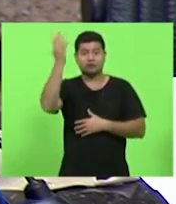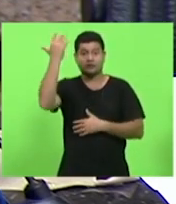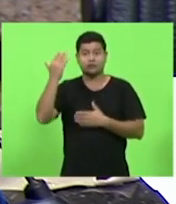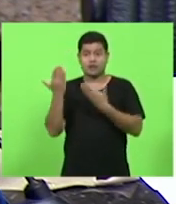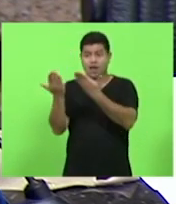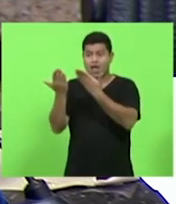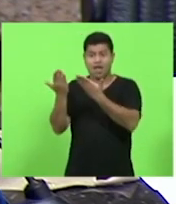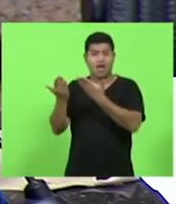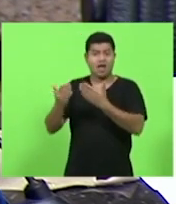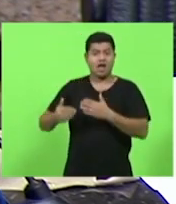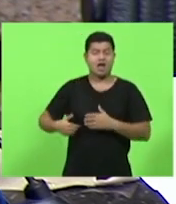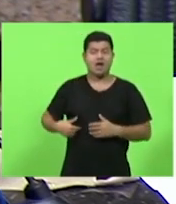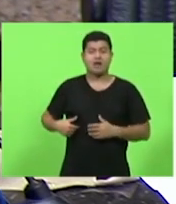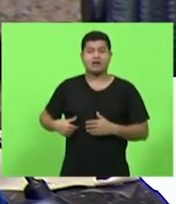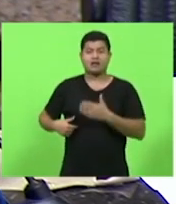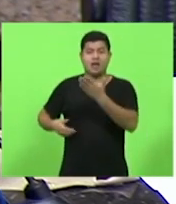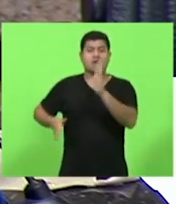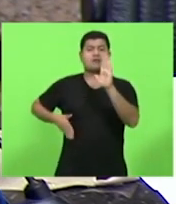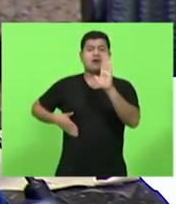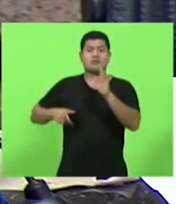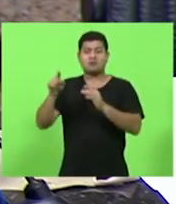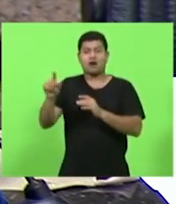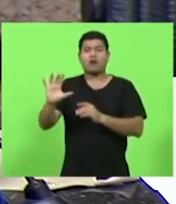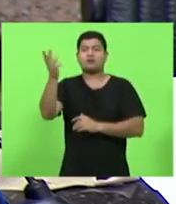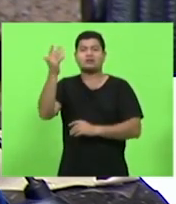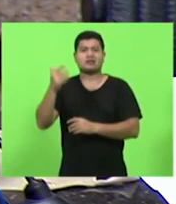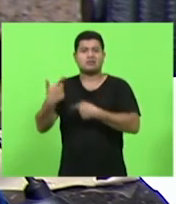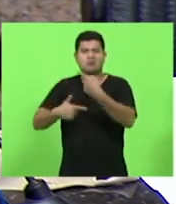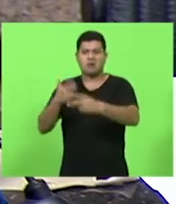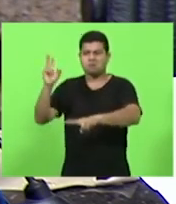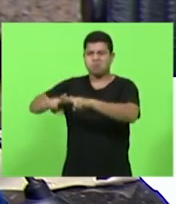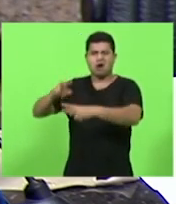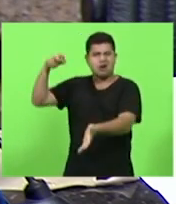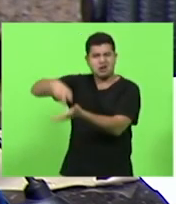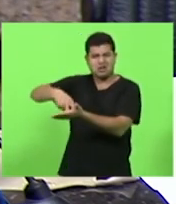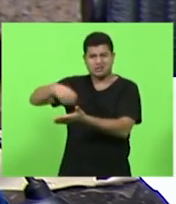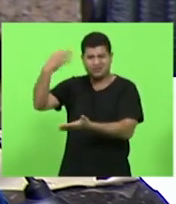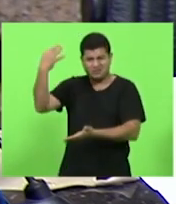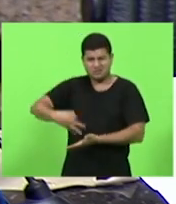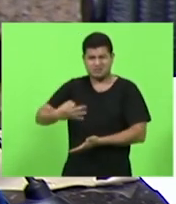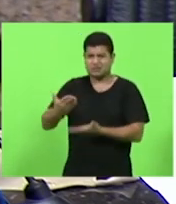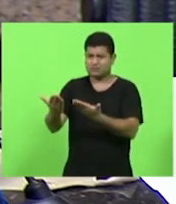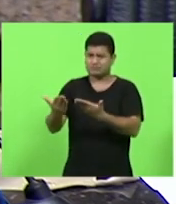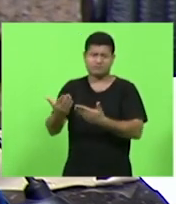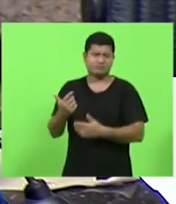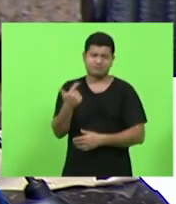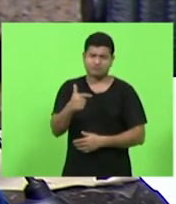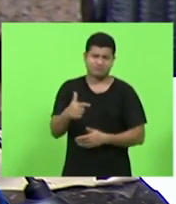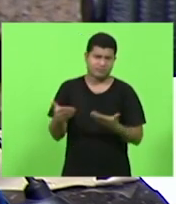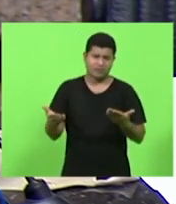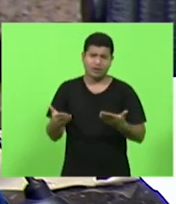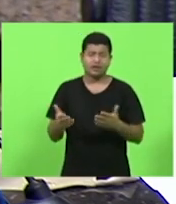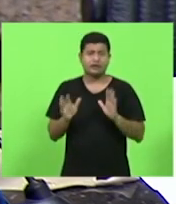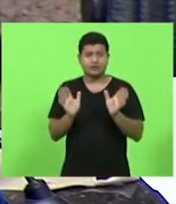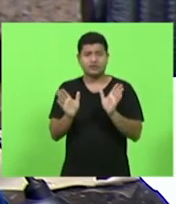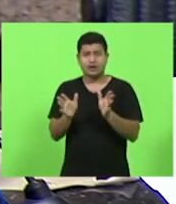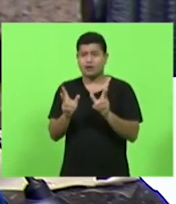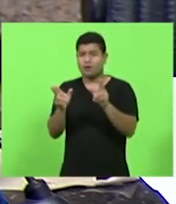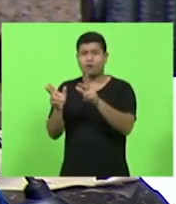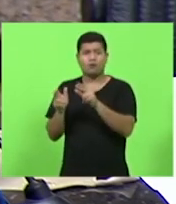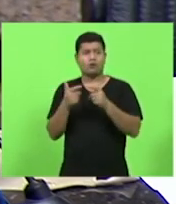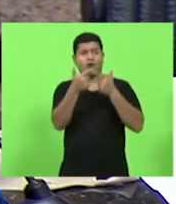vai acontecer absolutamente nada, do que já acontece com um traficantezinho que rouba por aí,